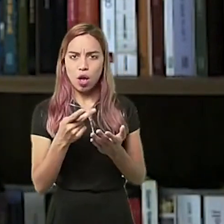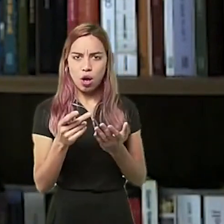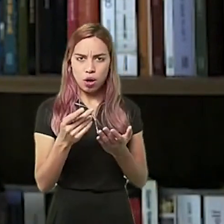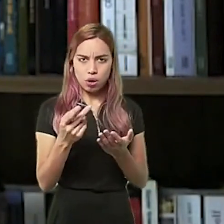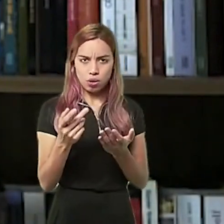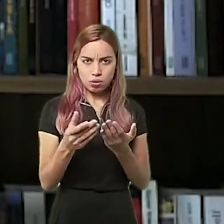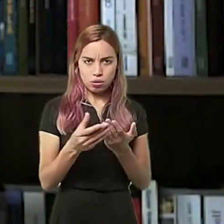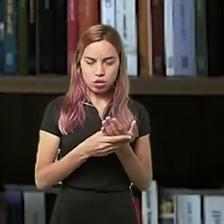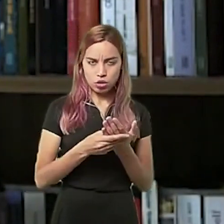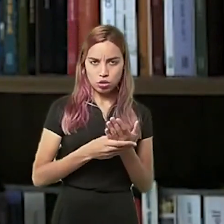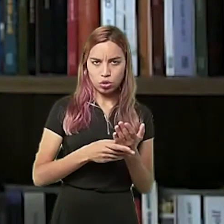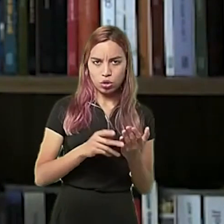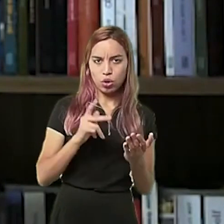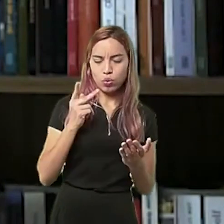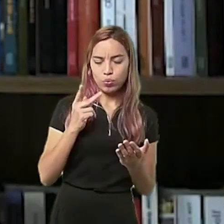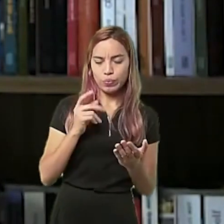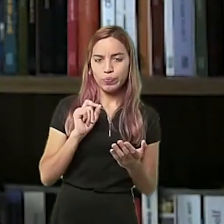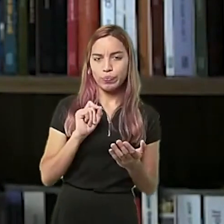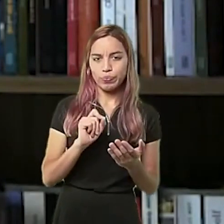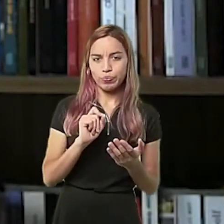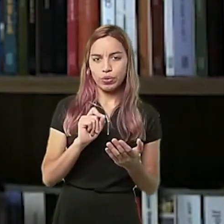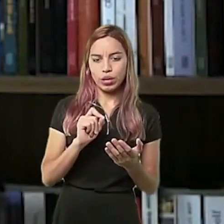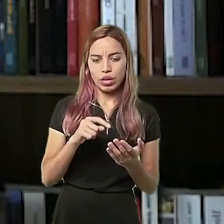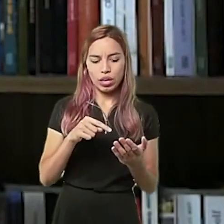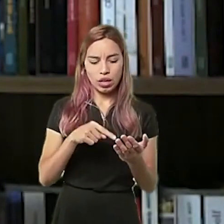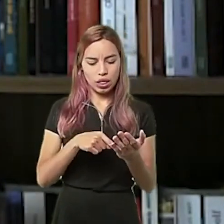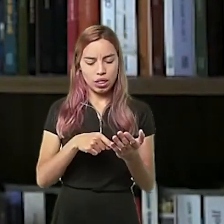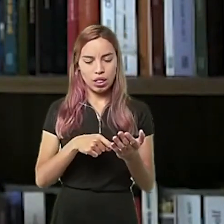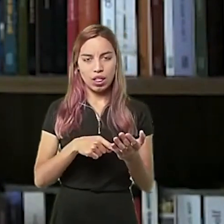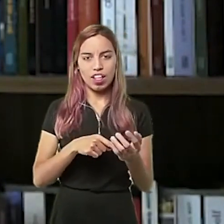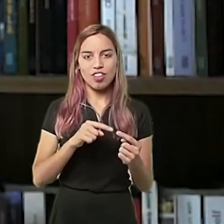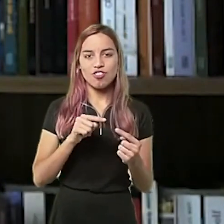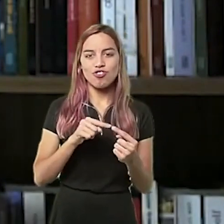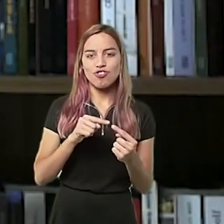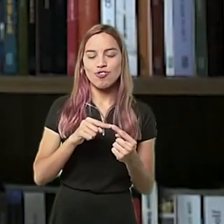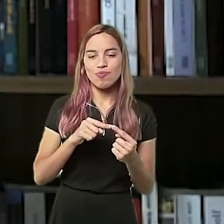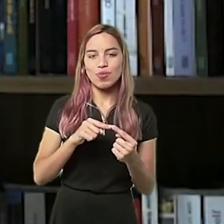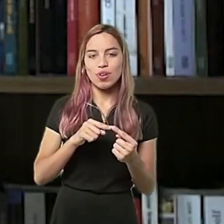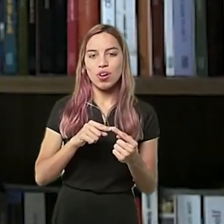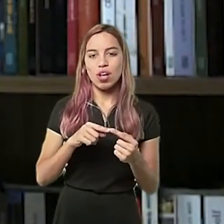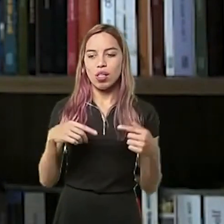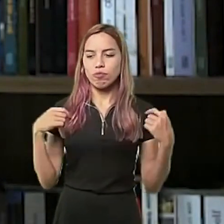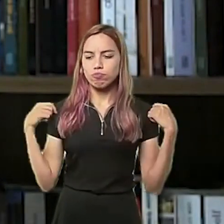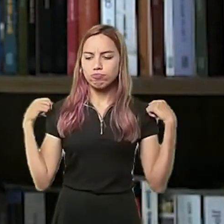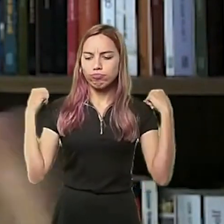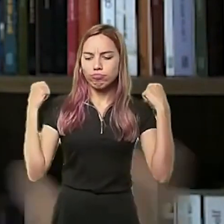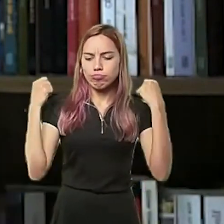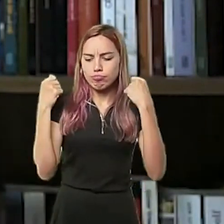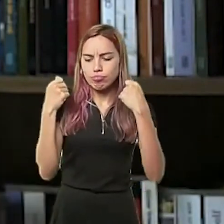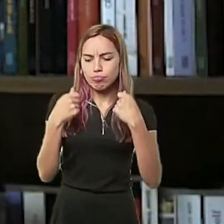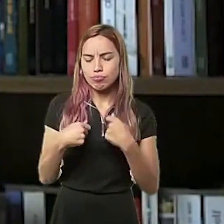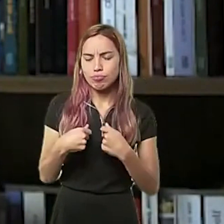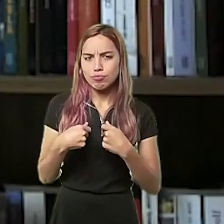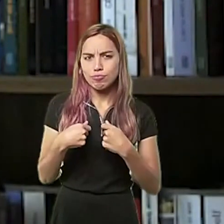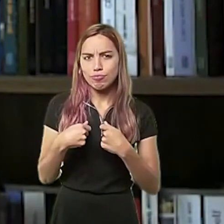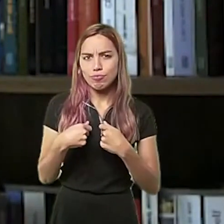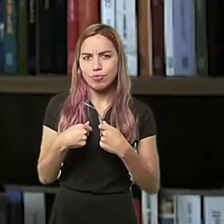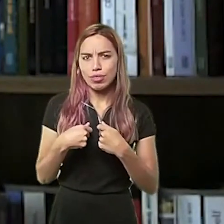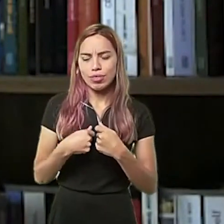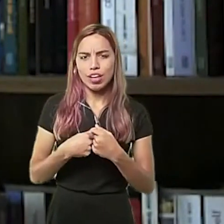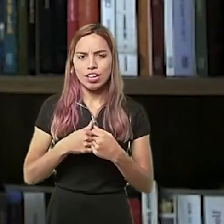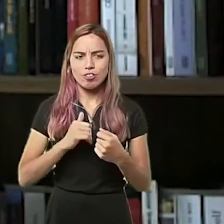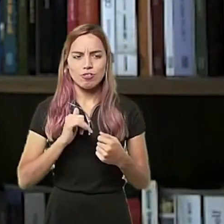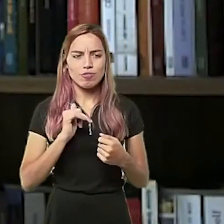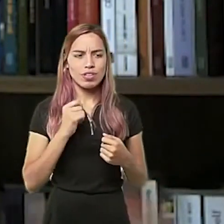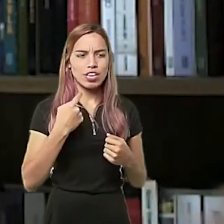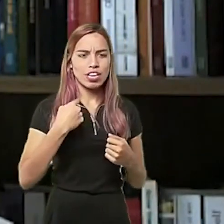manto feito para ele vestir e se apresentar no dia do juízo final de acordo com a